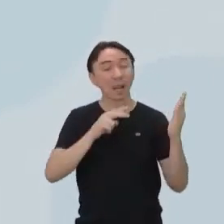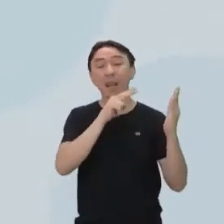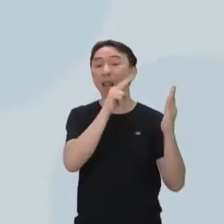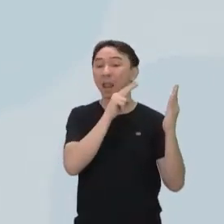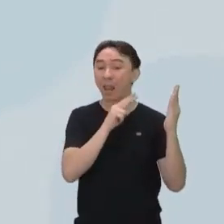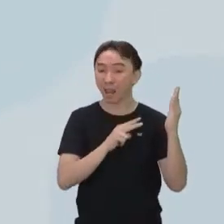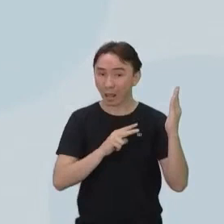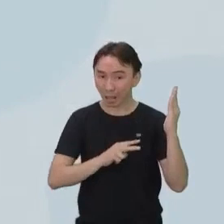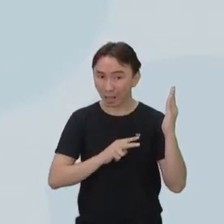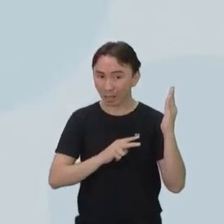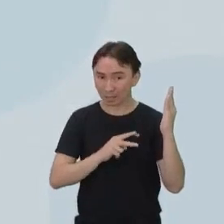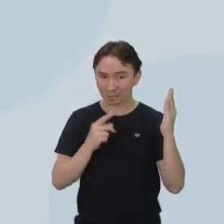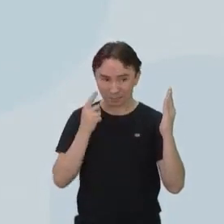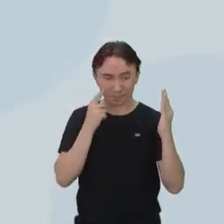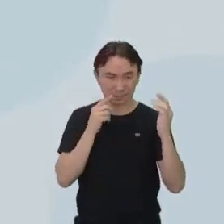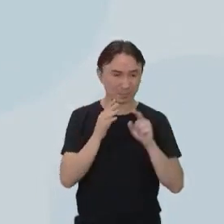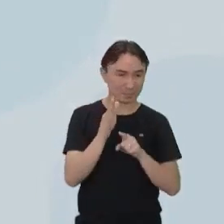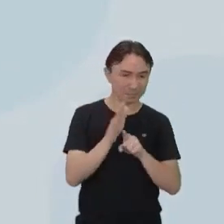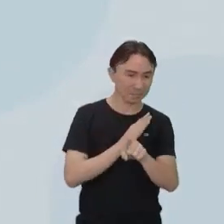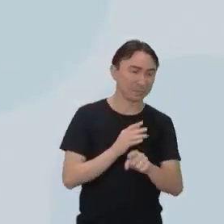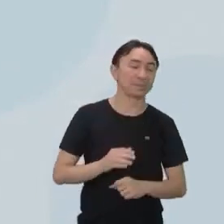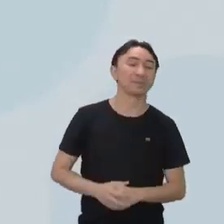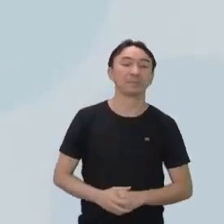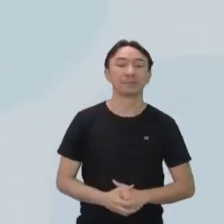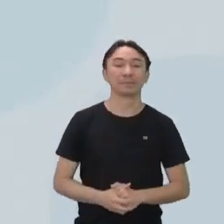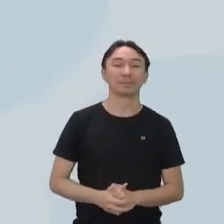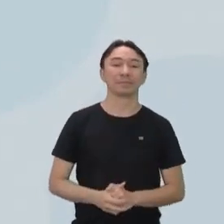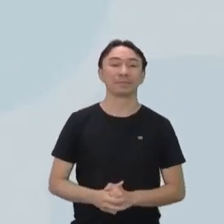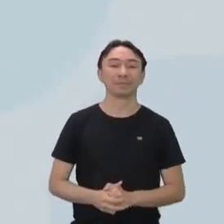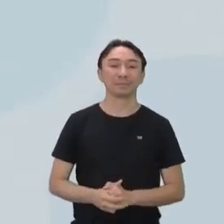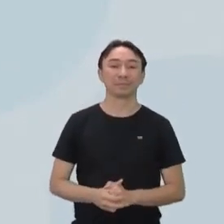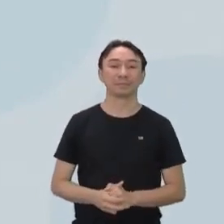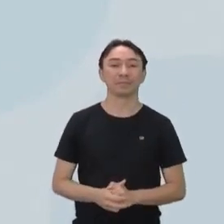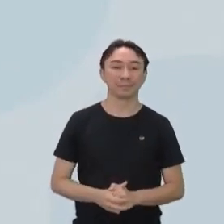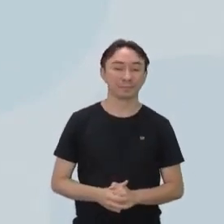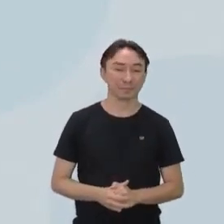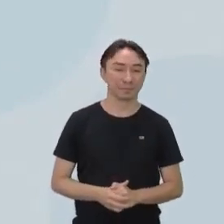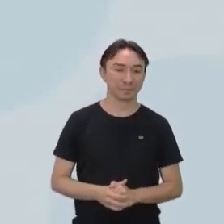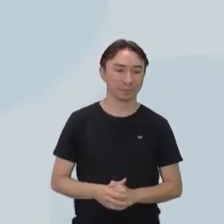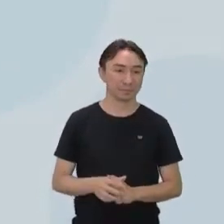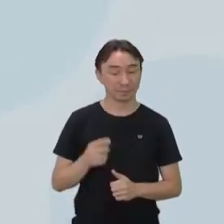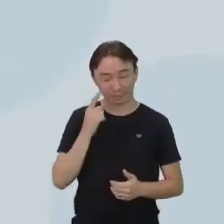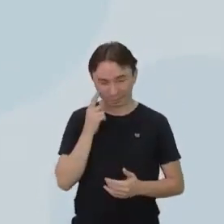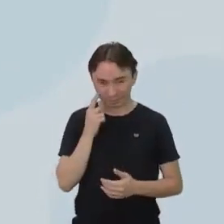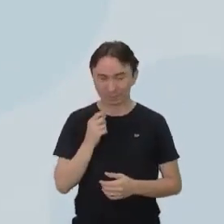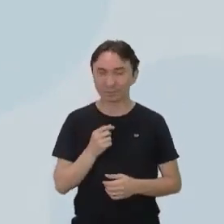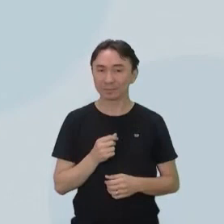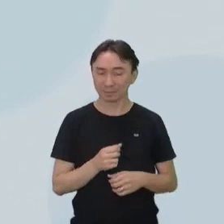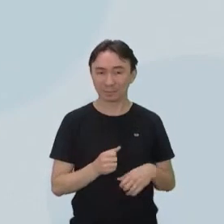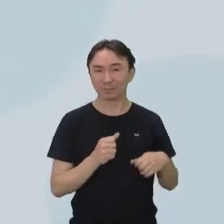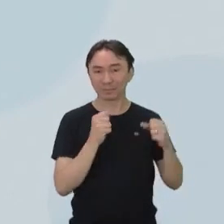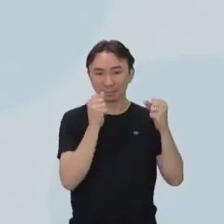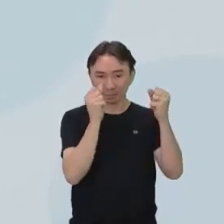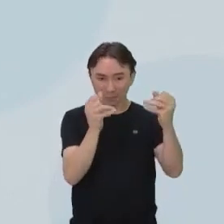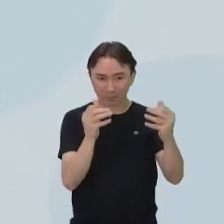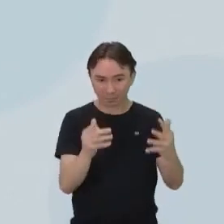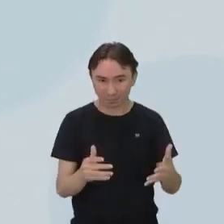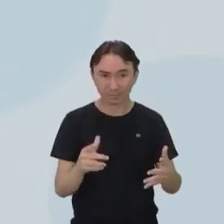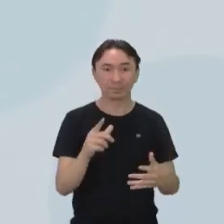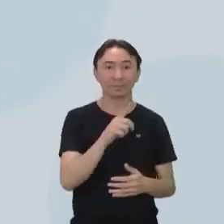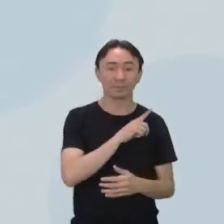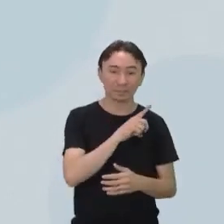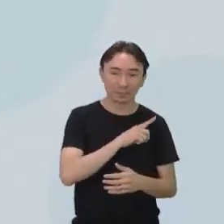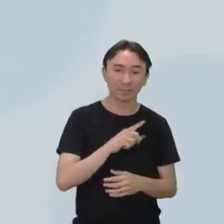do questionamento que está colocado aí no slide. Claro, então nós temos aí, né, como o professor disse, o questionamento